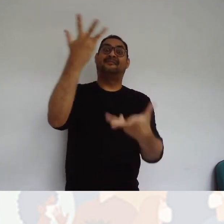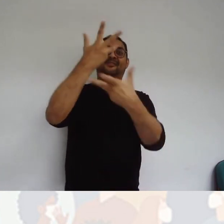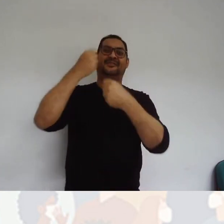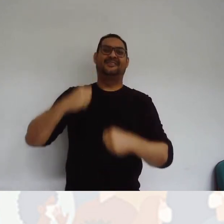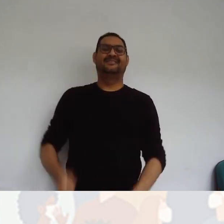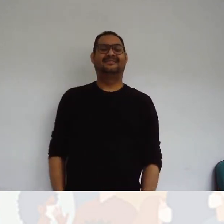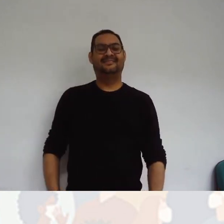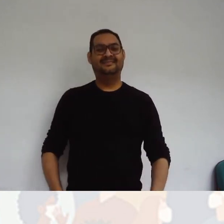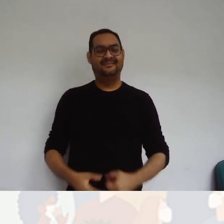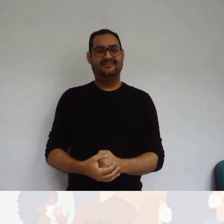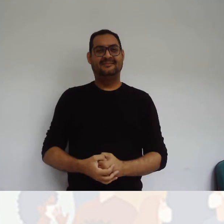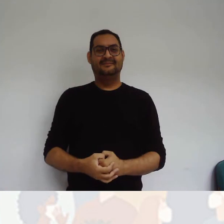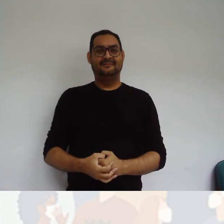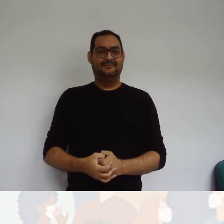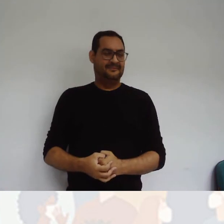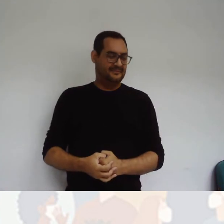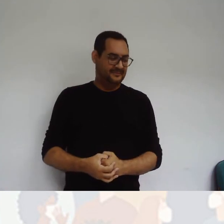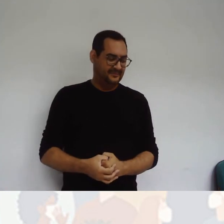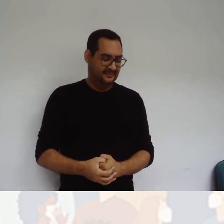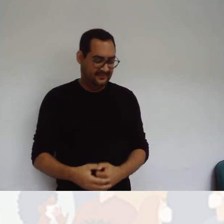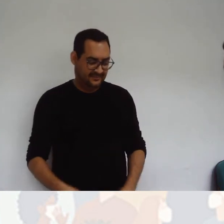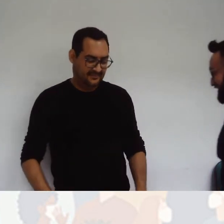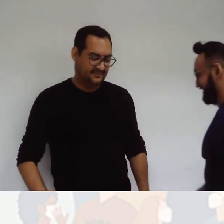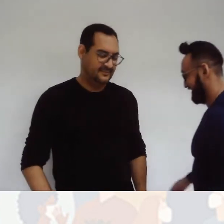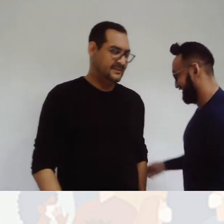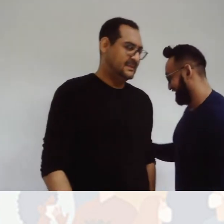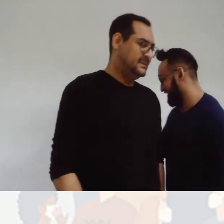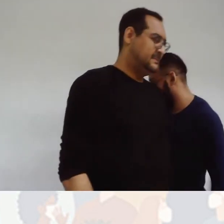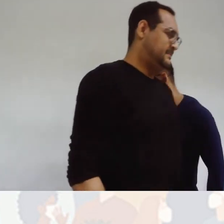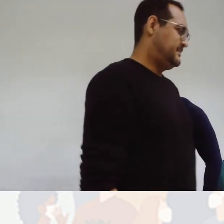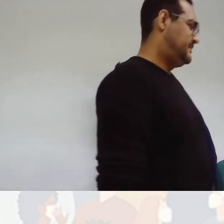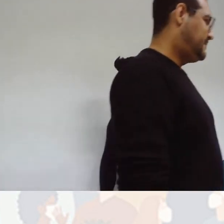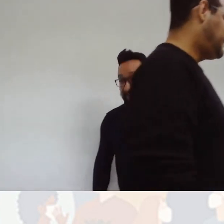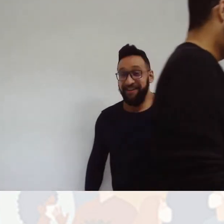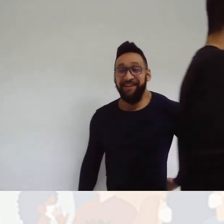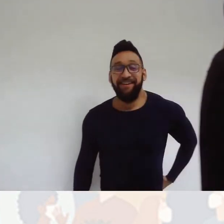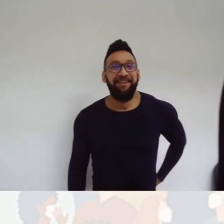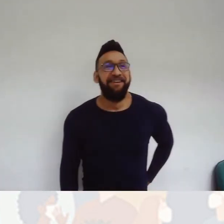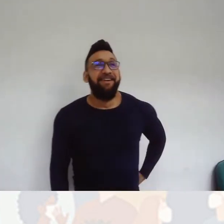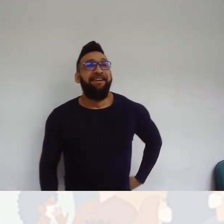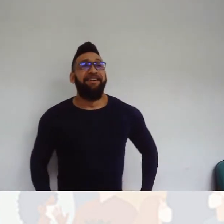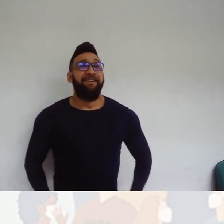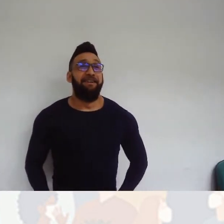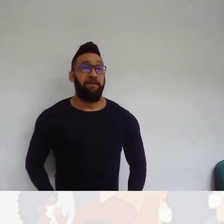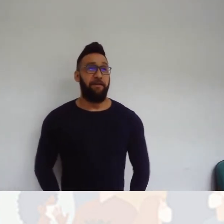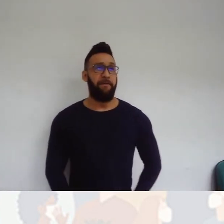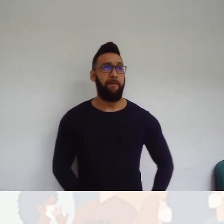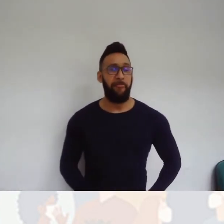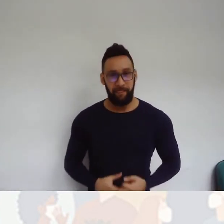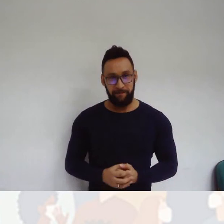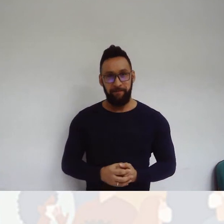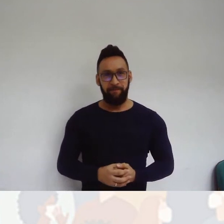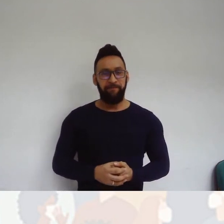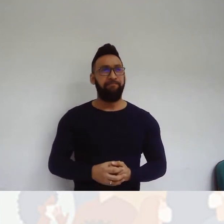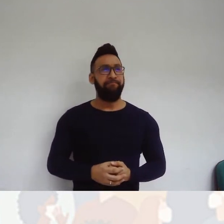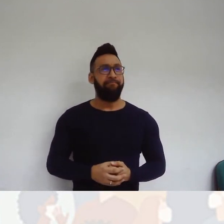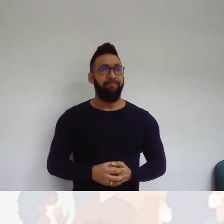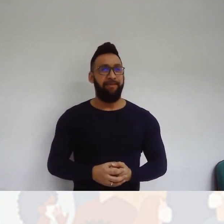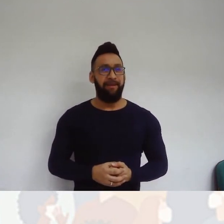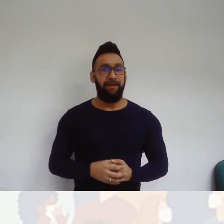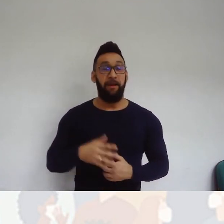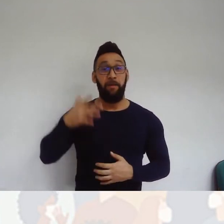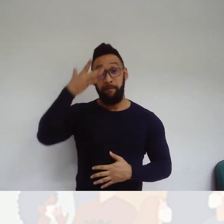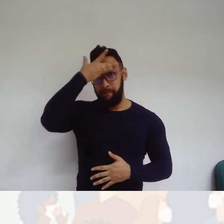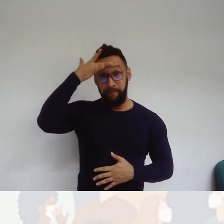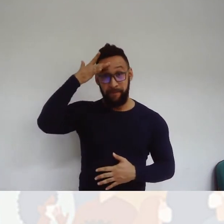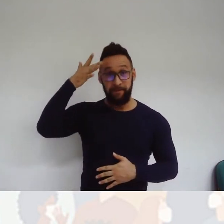Não sei, assim, eu até comentei na palestra de uma pessoa, numa fala de uma